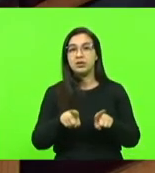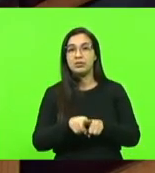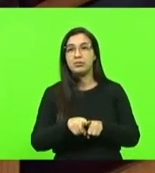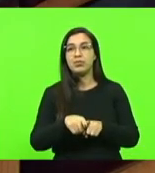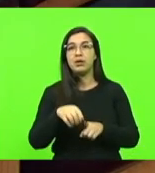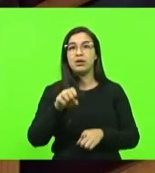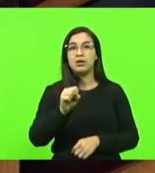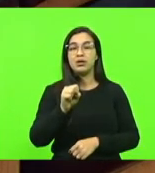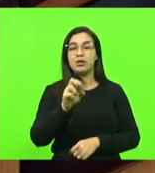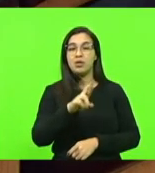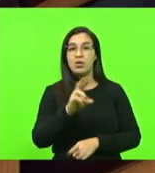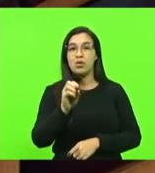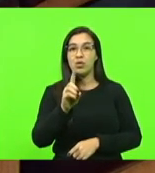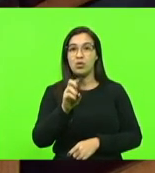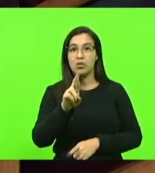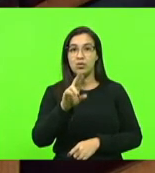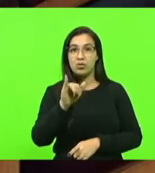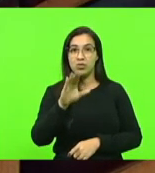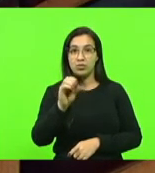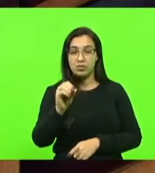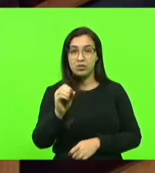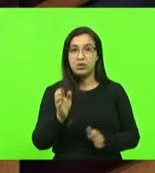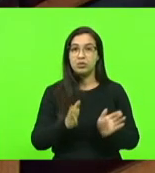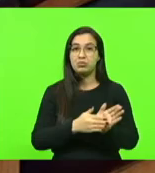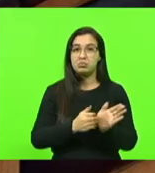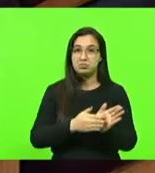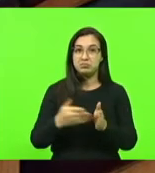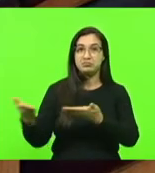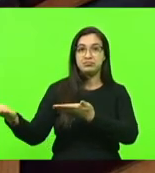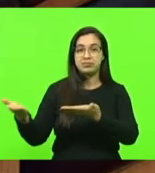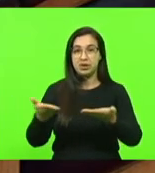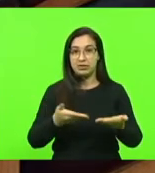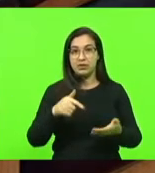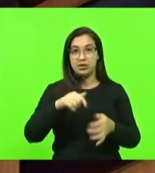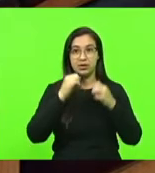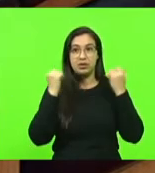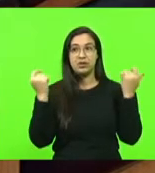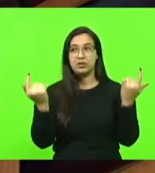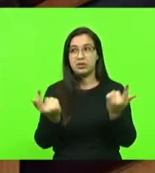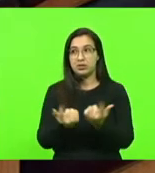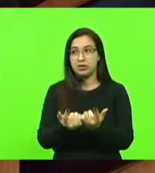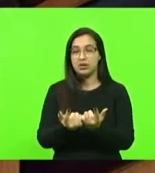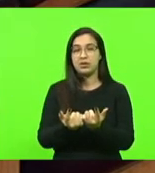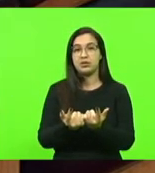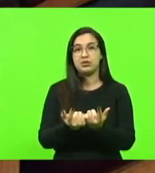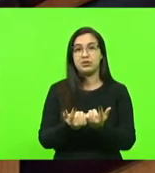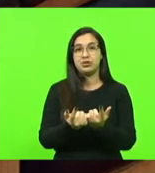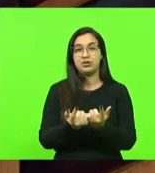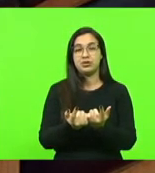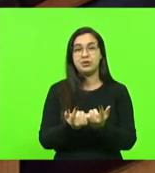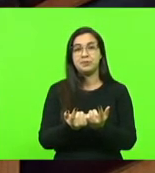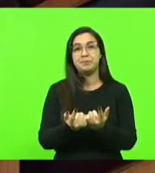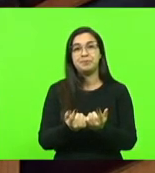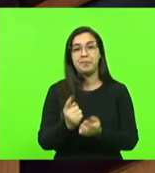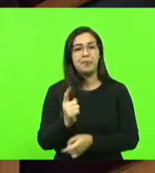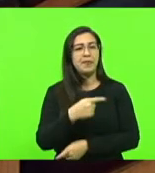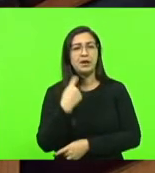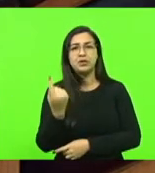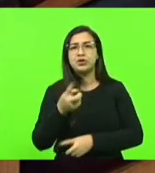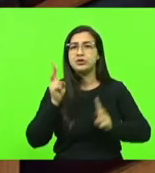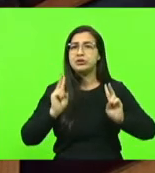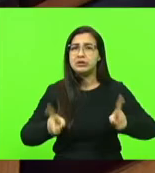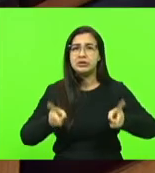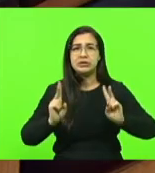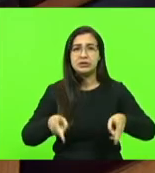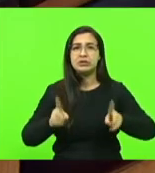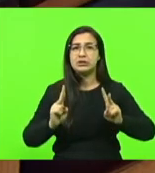PRTB. Sejam muito bem-vindos aqui na Casa do Povo, na Assembleia, que nós estamos aqui sempre para recebê-los de